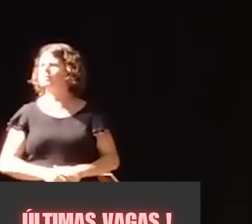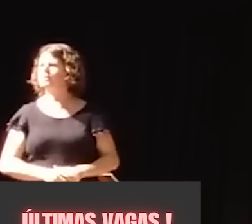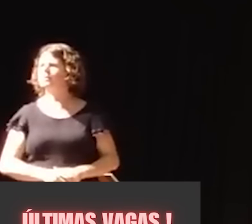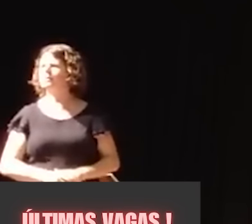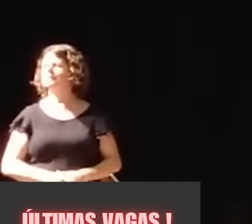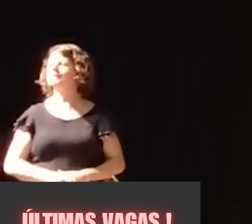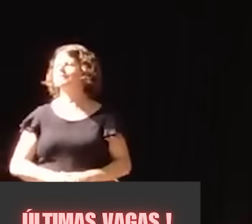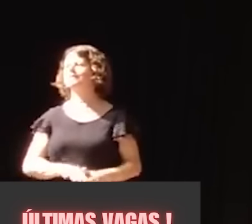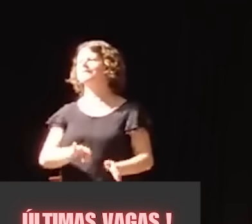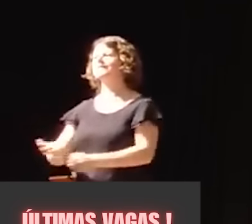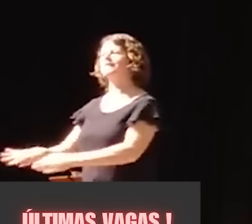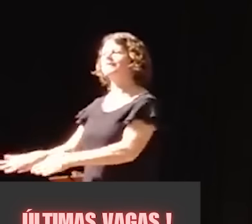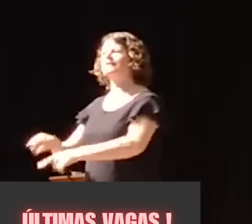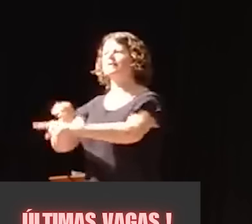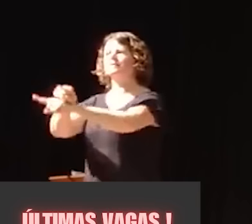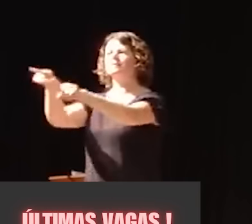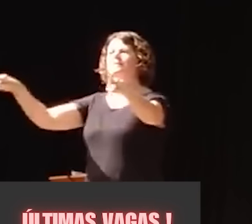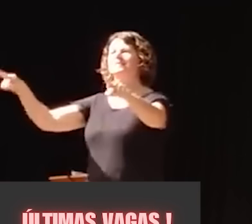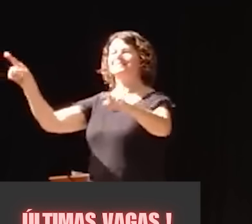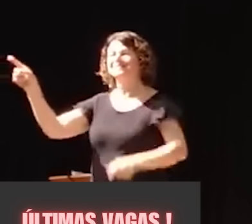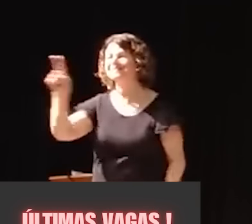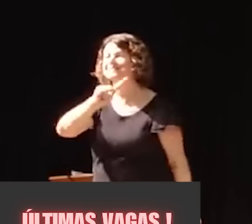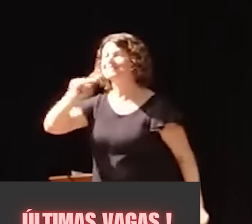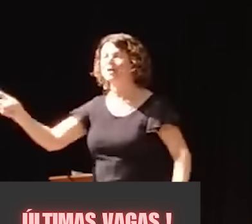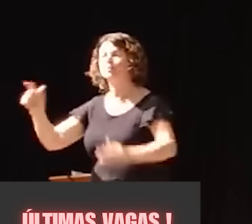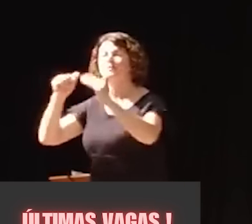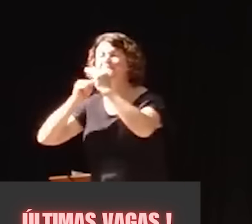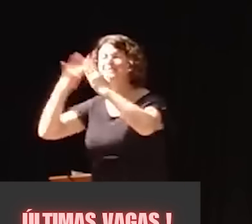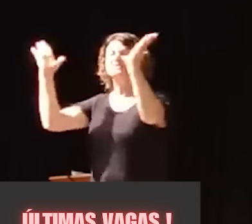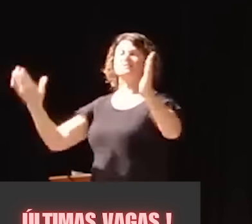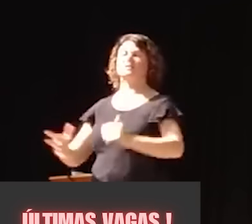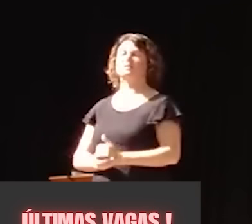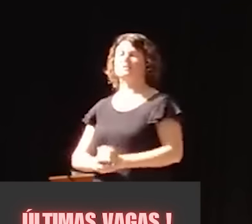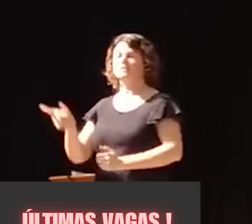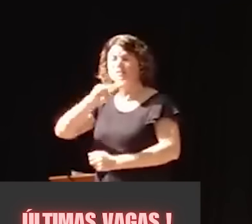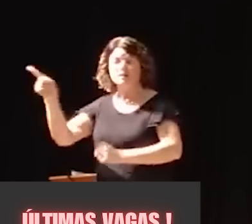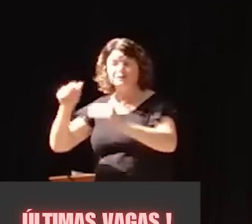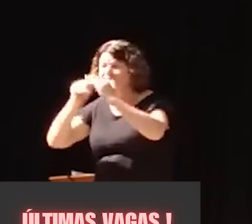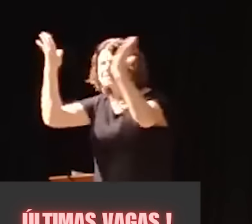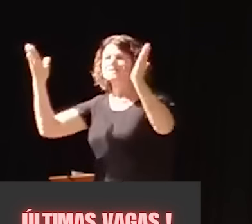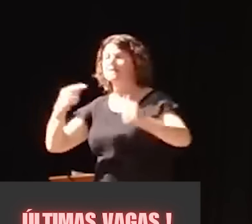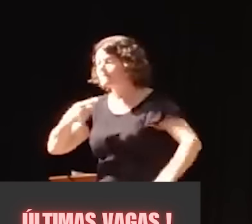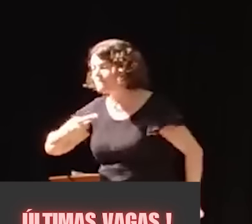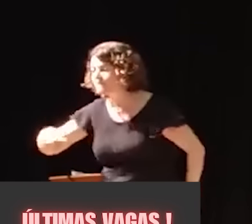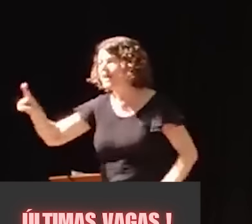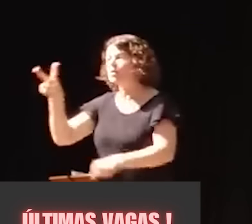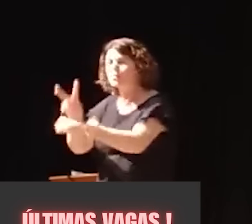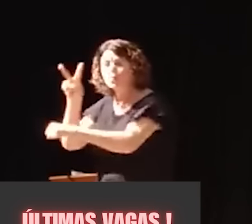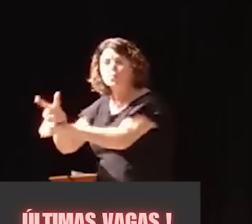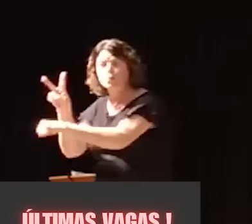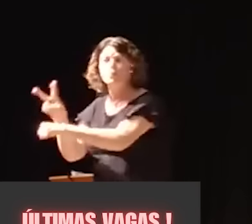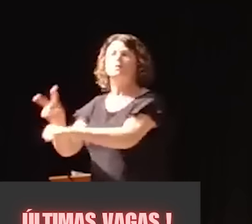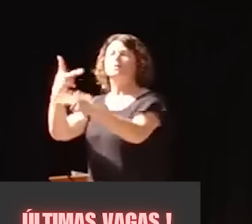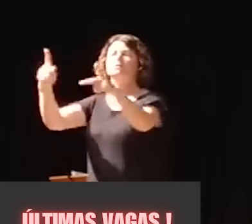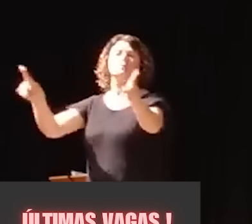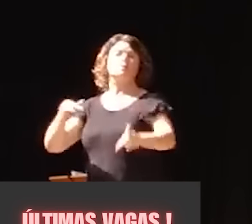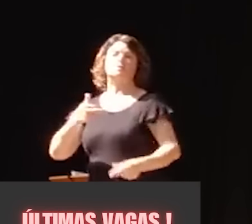desista vai atrás daquilo que Deus te deu para cuidar eu cuido das